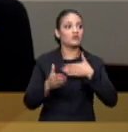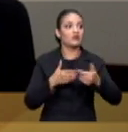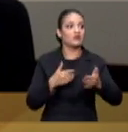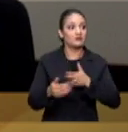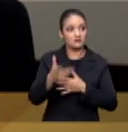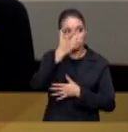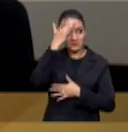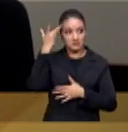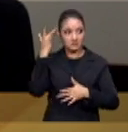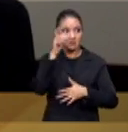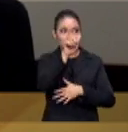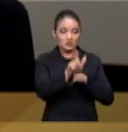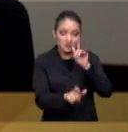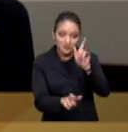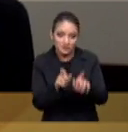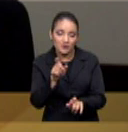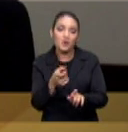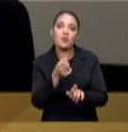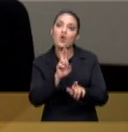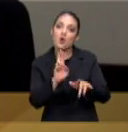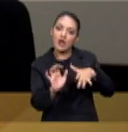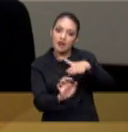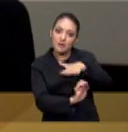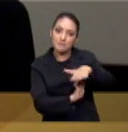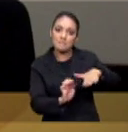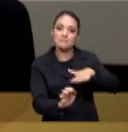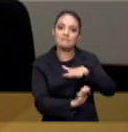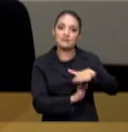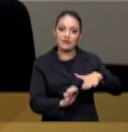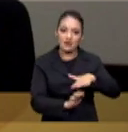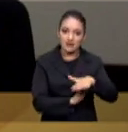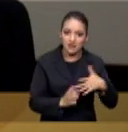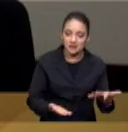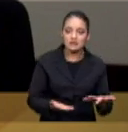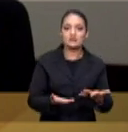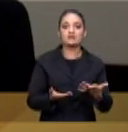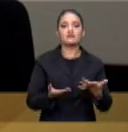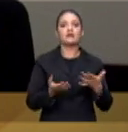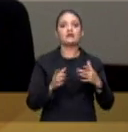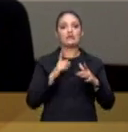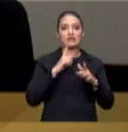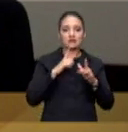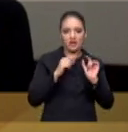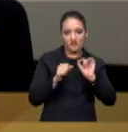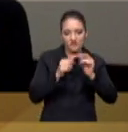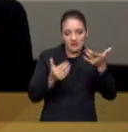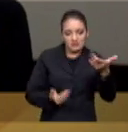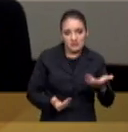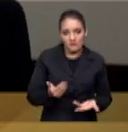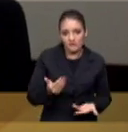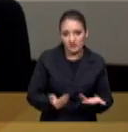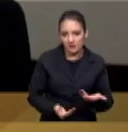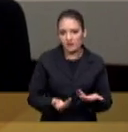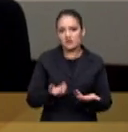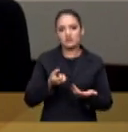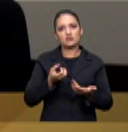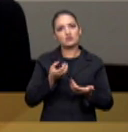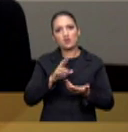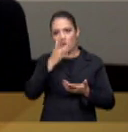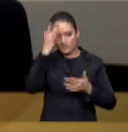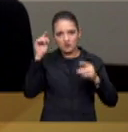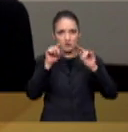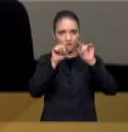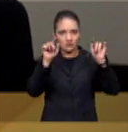pessoas físicas ou jurídicas, fornecedores de serviços ou seus próprios